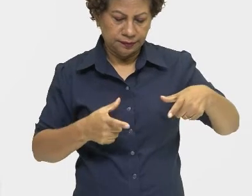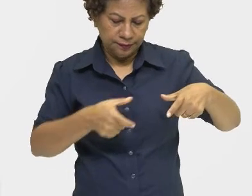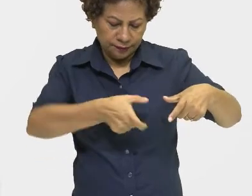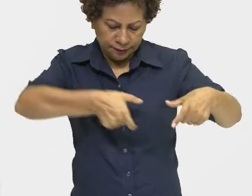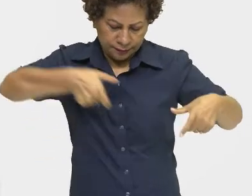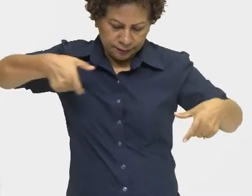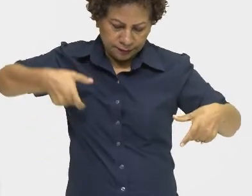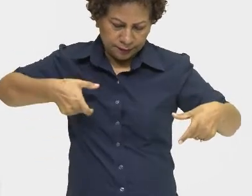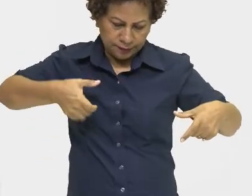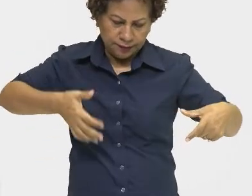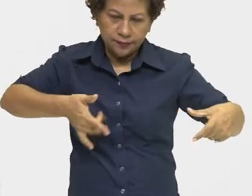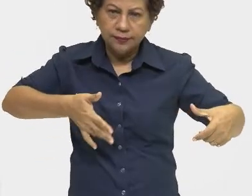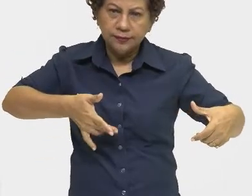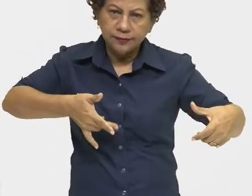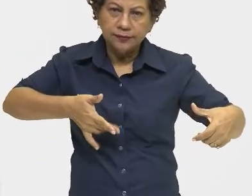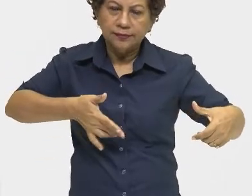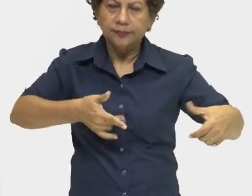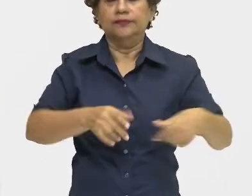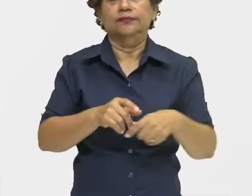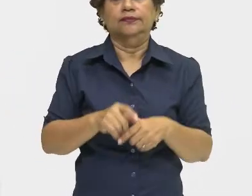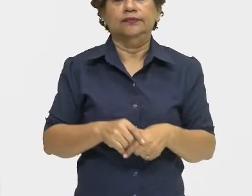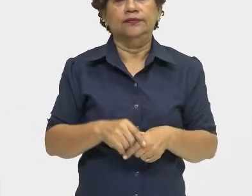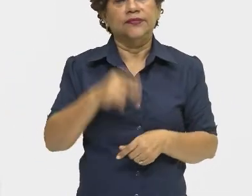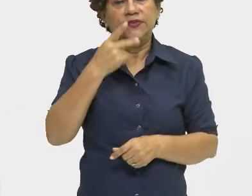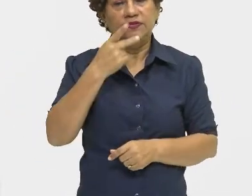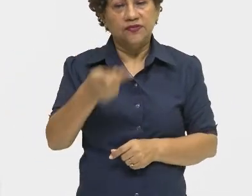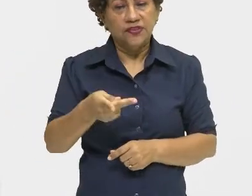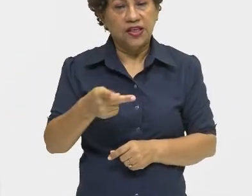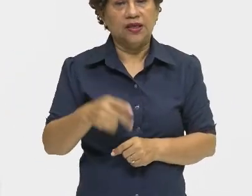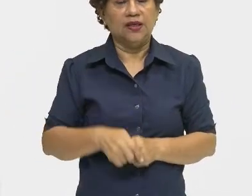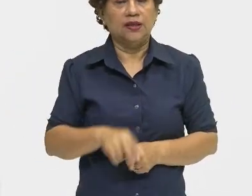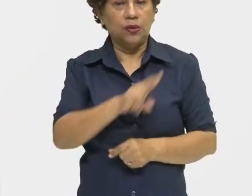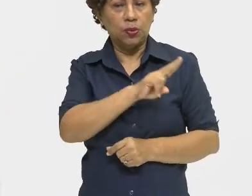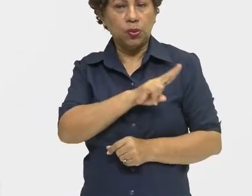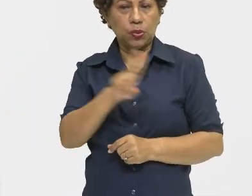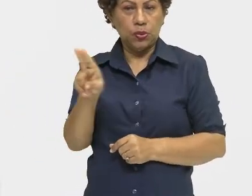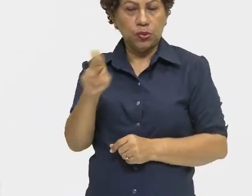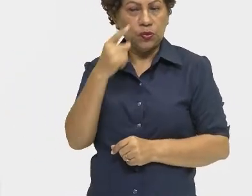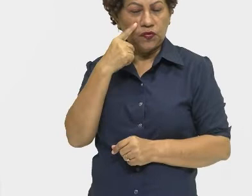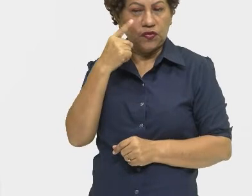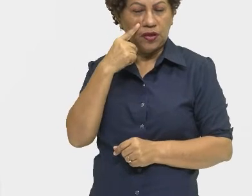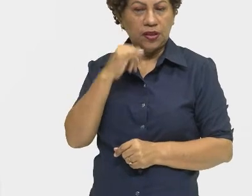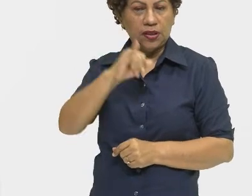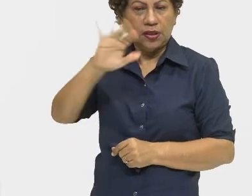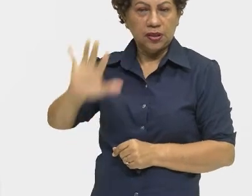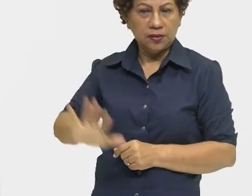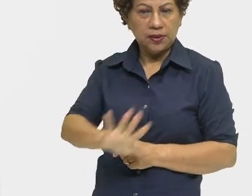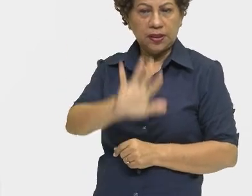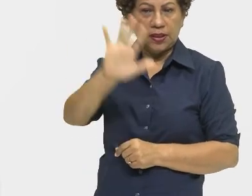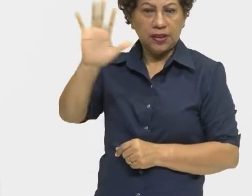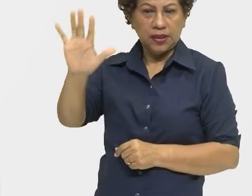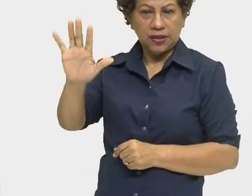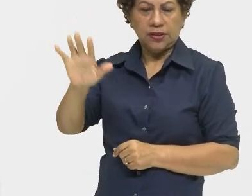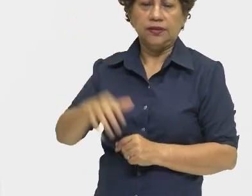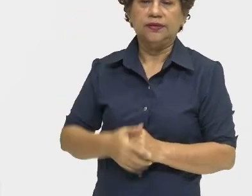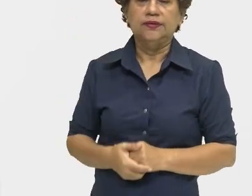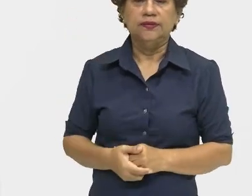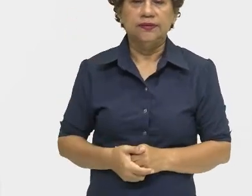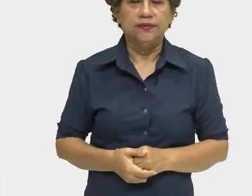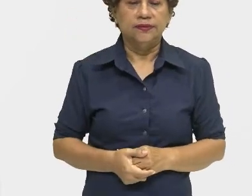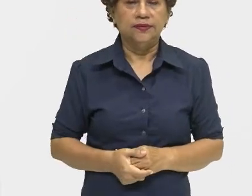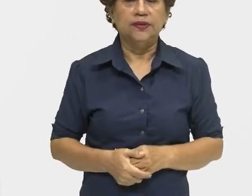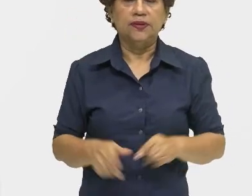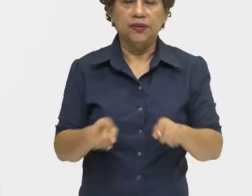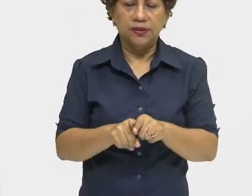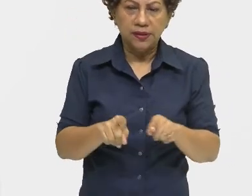pandeiro rústico, chamado de adufo. A gente colocou aí até a imagem desses instrumentos. As coreografias